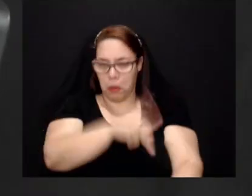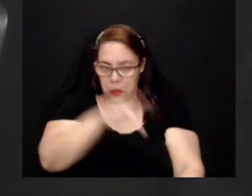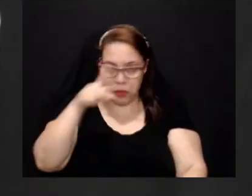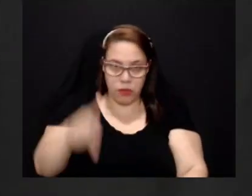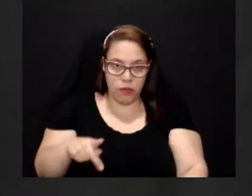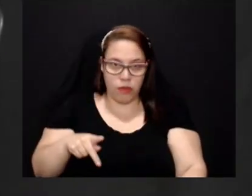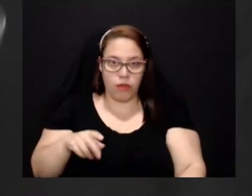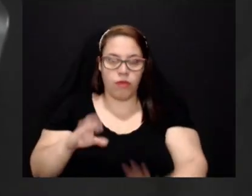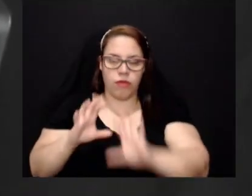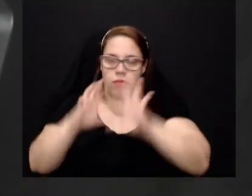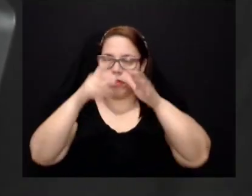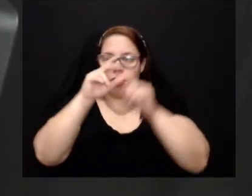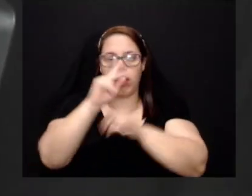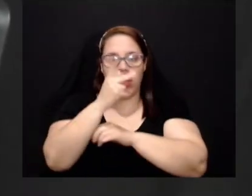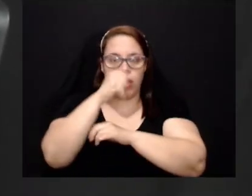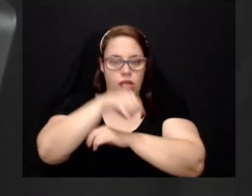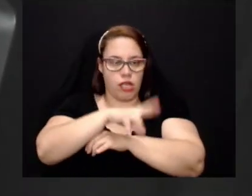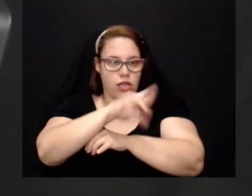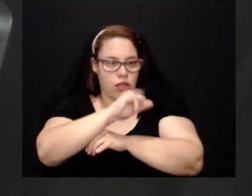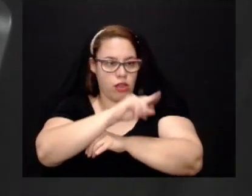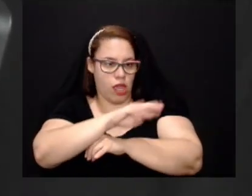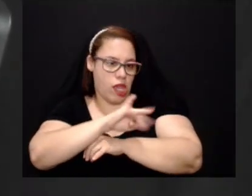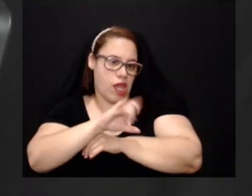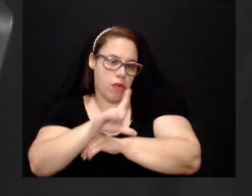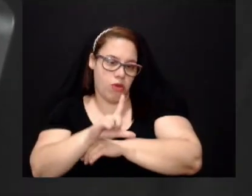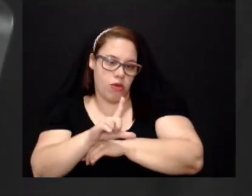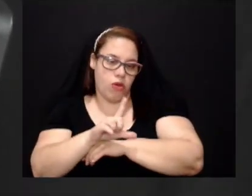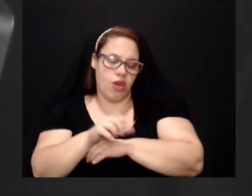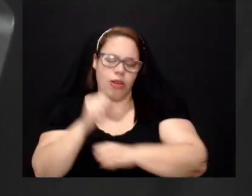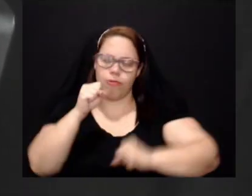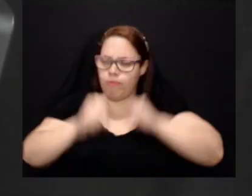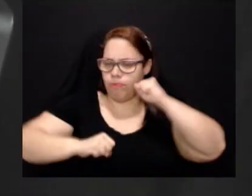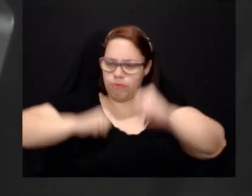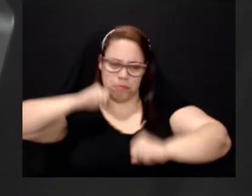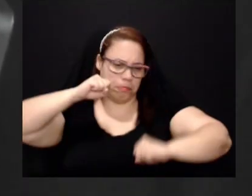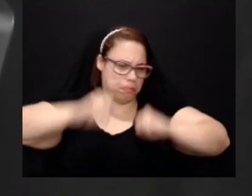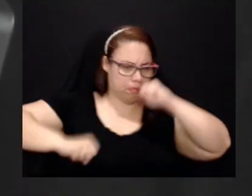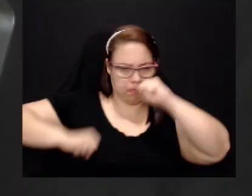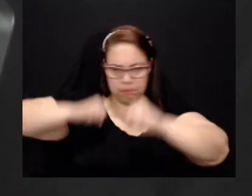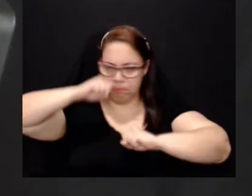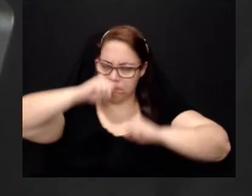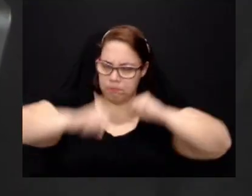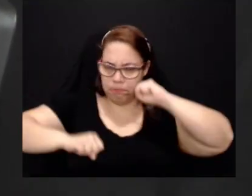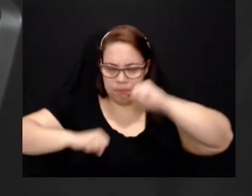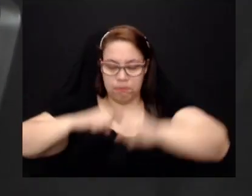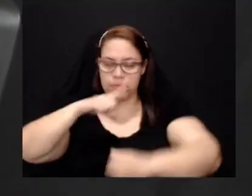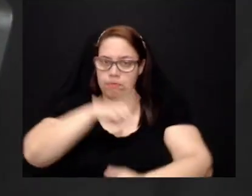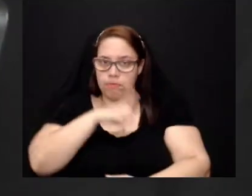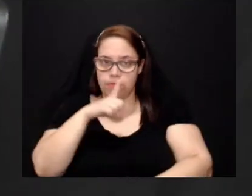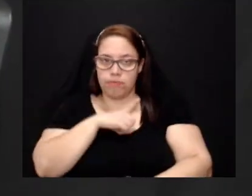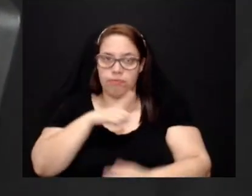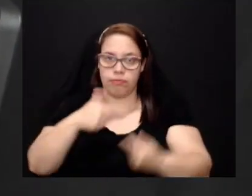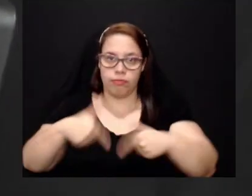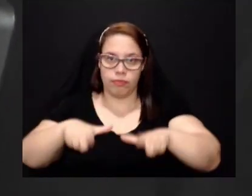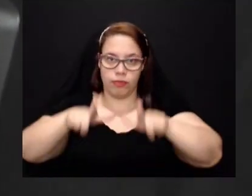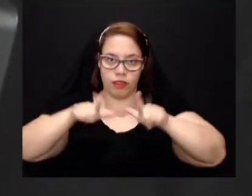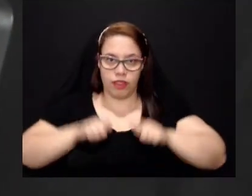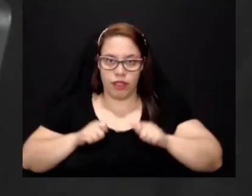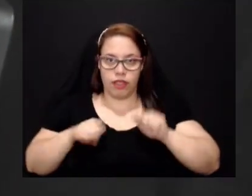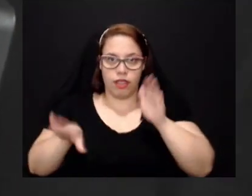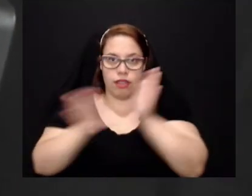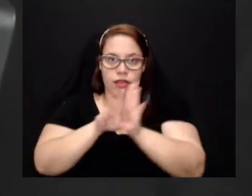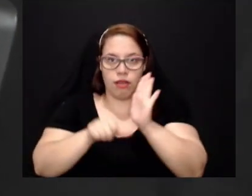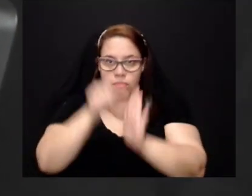handball. Então eu corria, e eu tenho os certificados de chegar em primeiro lugar